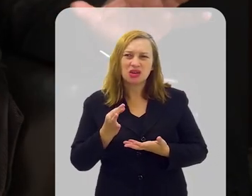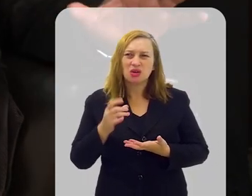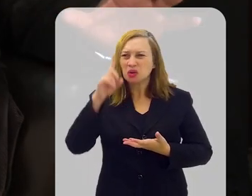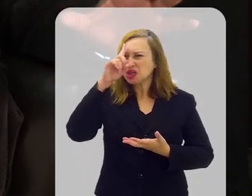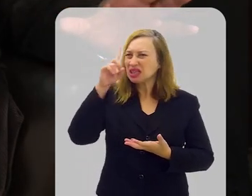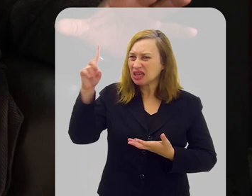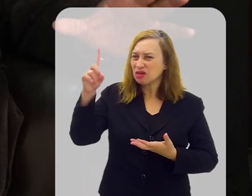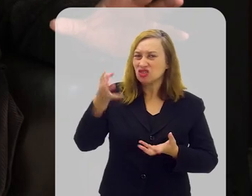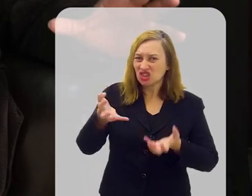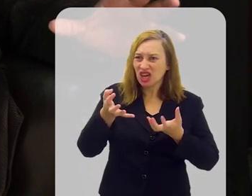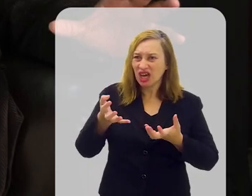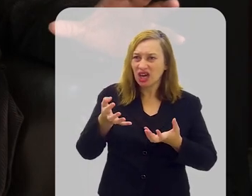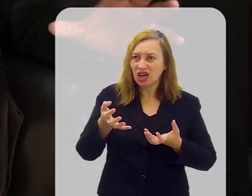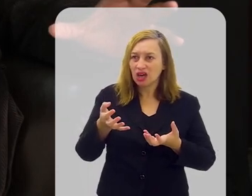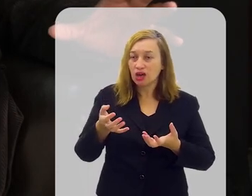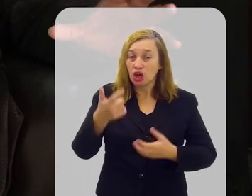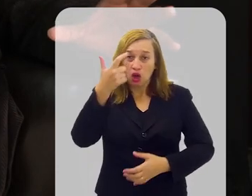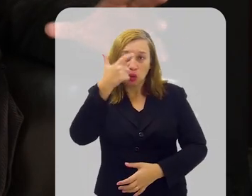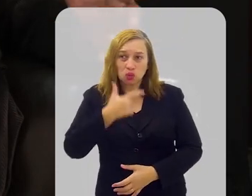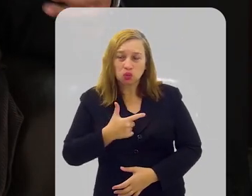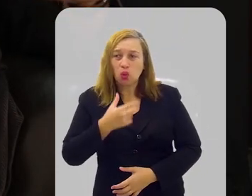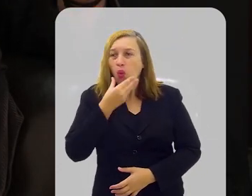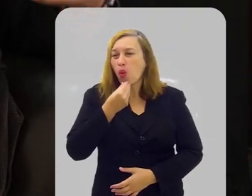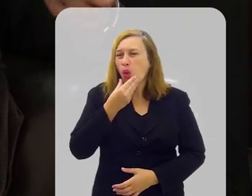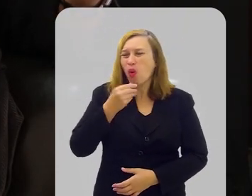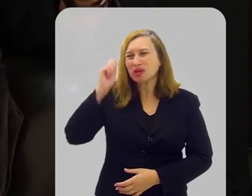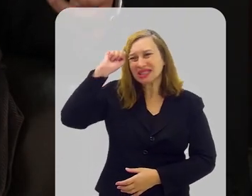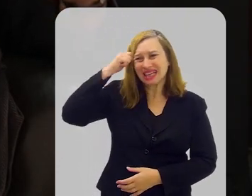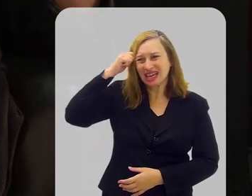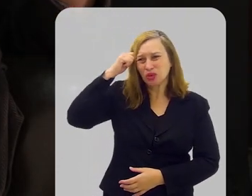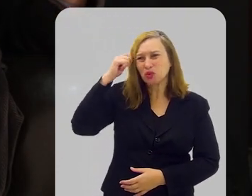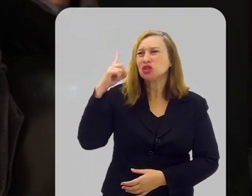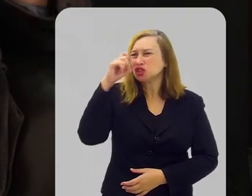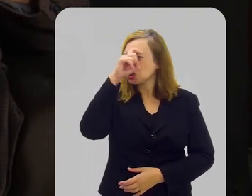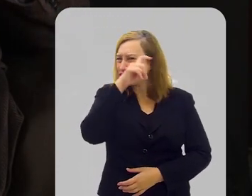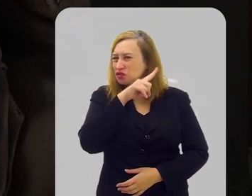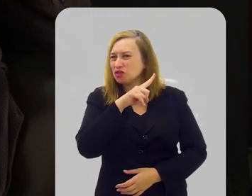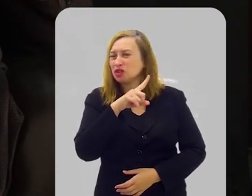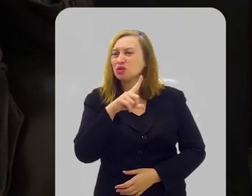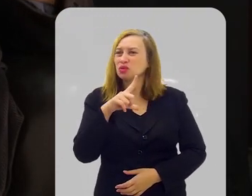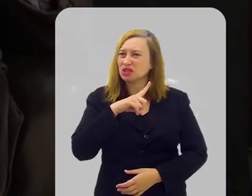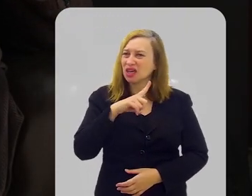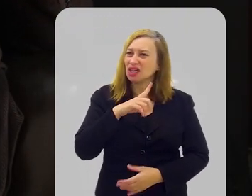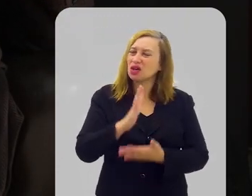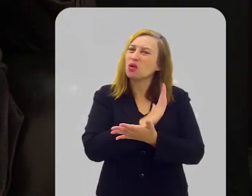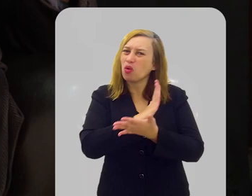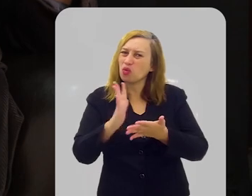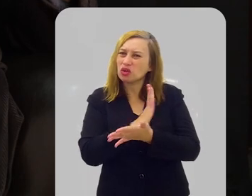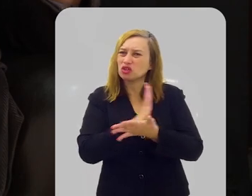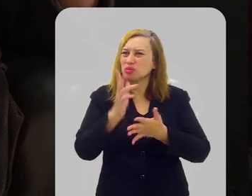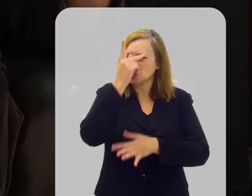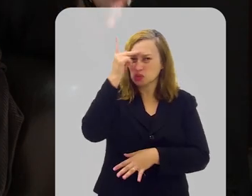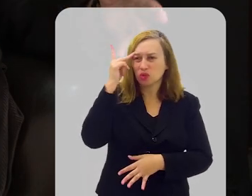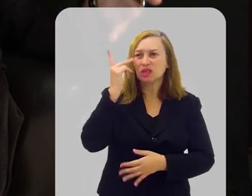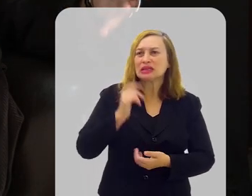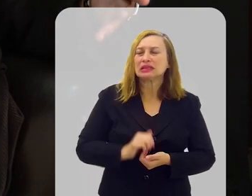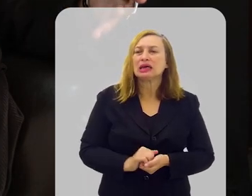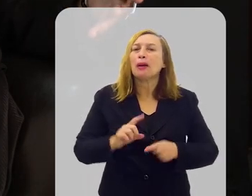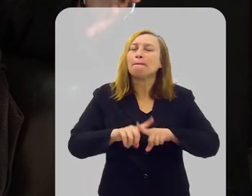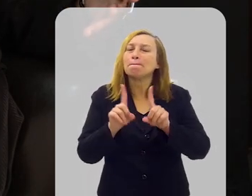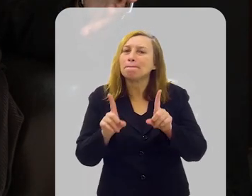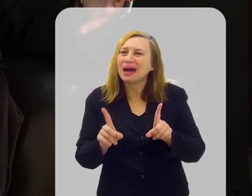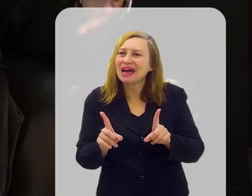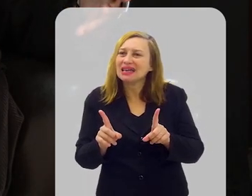não sei o que Deus quer. Eu sou um negão que tenho muitas dificuldades, muitas vezes, com algumas pessoas.